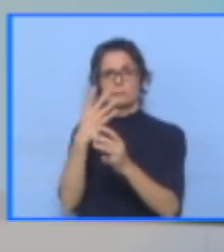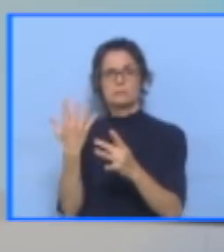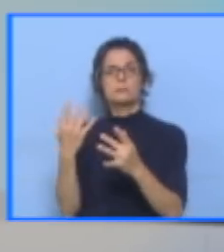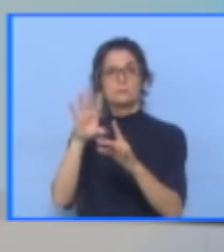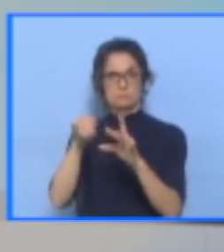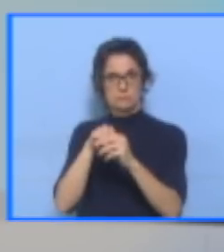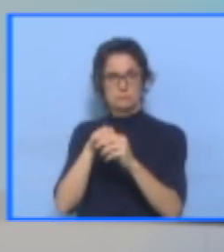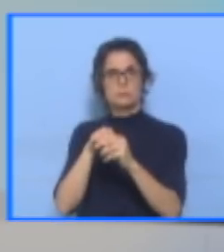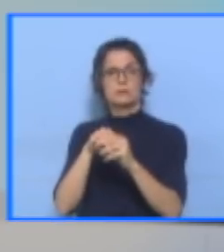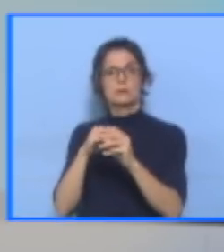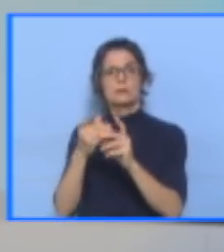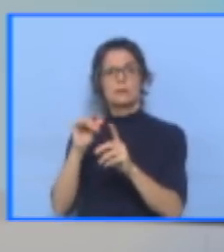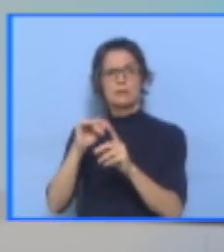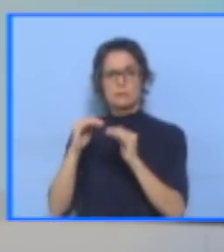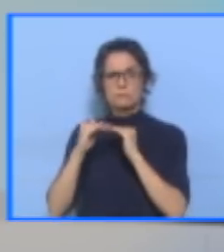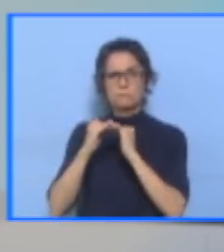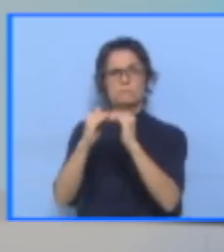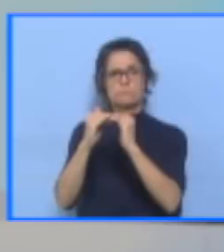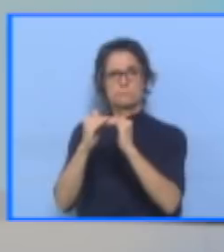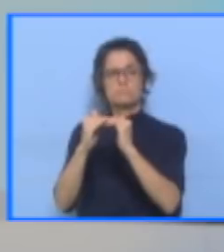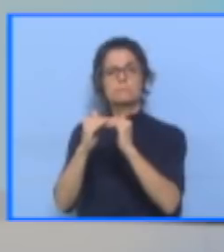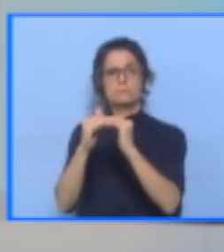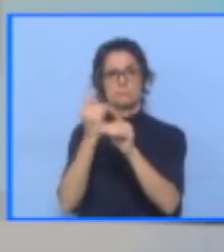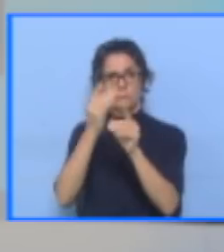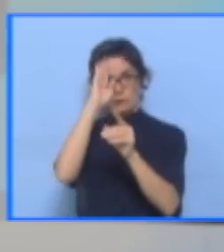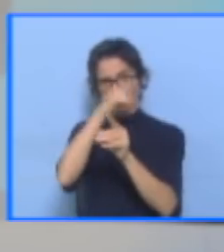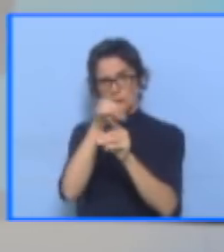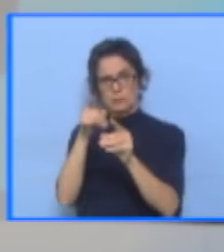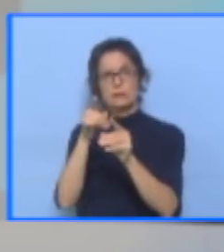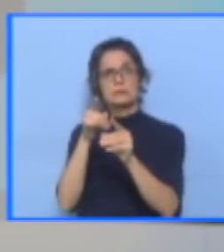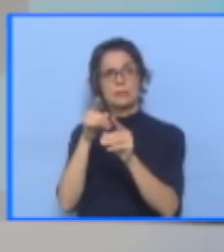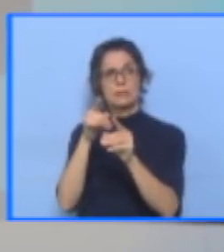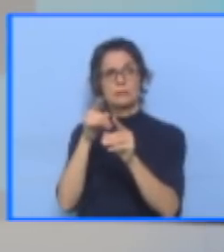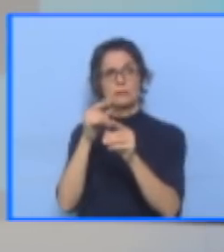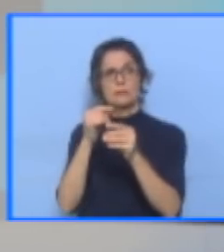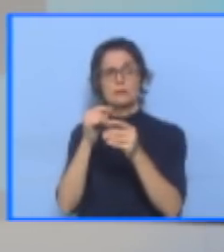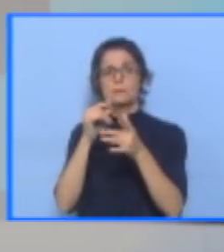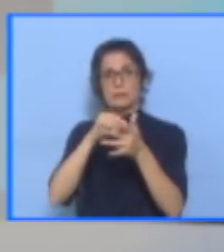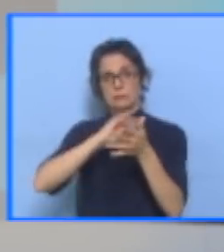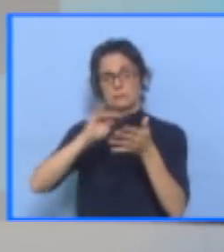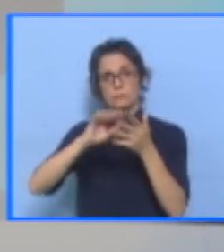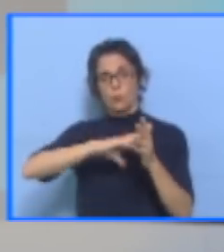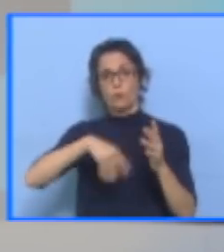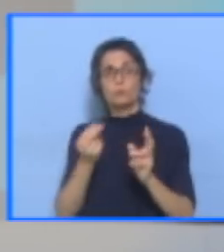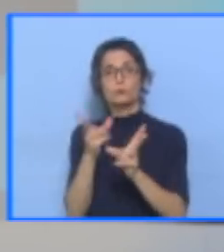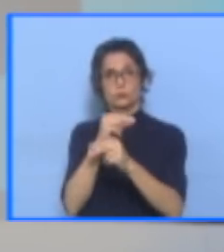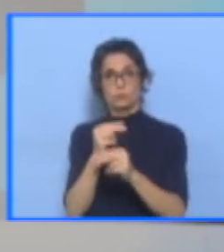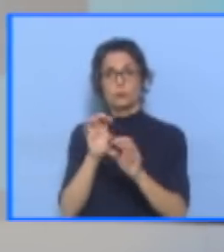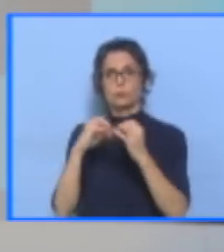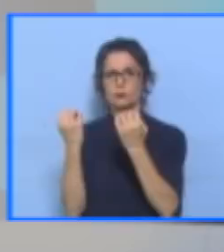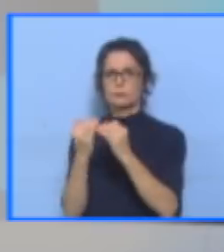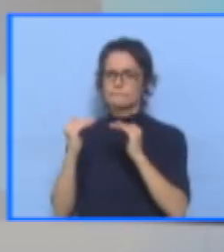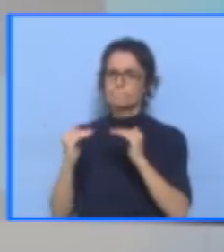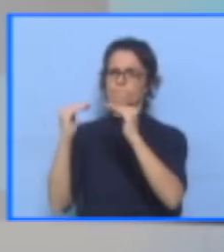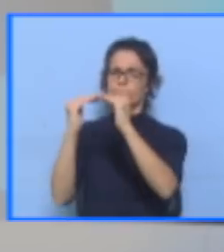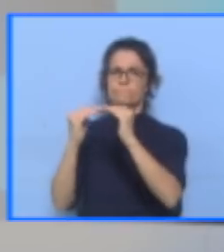inclusão, até da sustentabilidade, porque, como sabem os leitores da Utopia, é a descrição de um mundo novo e de uma sociedade mais